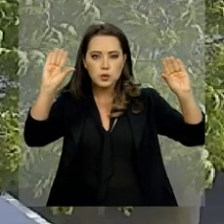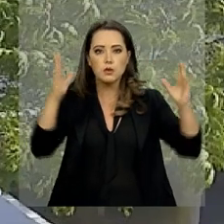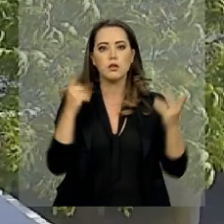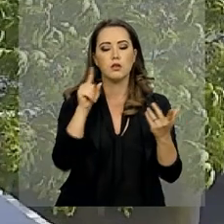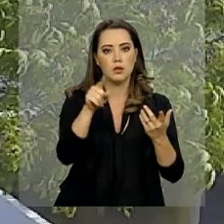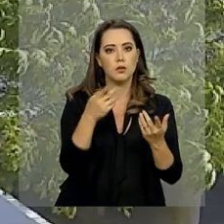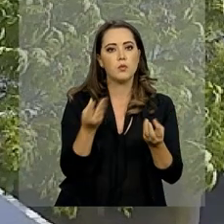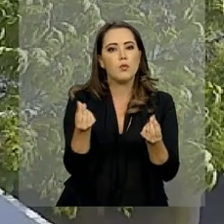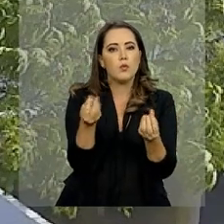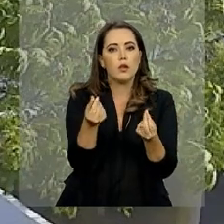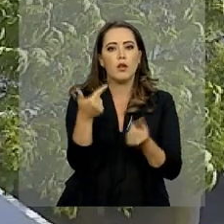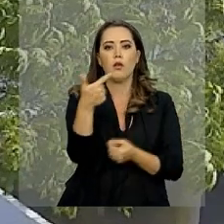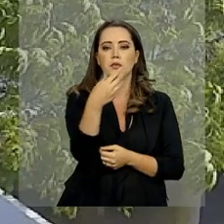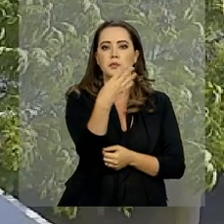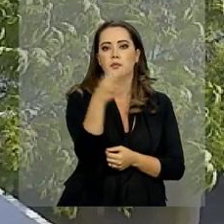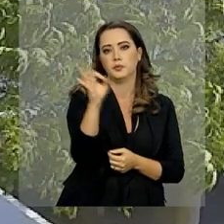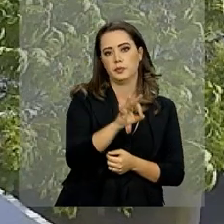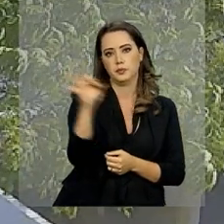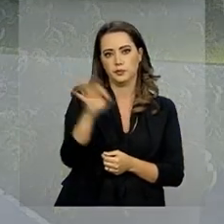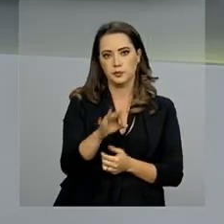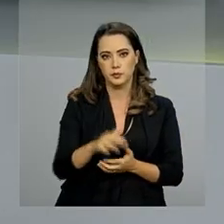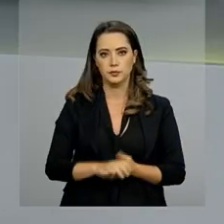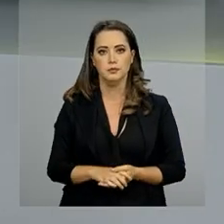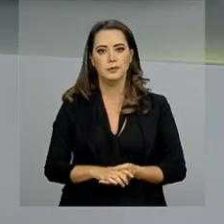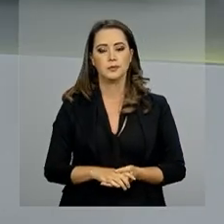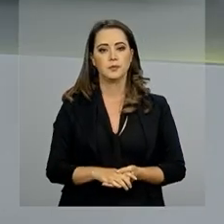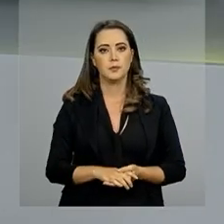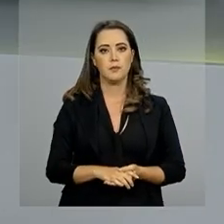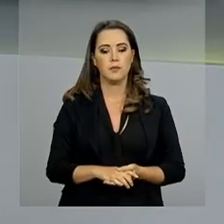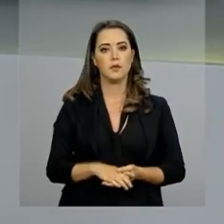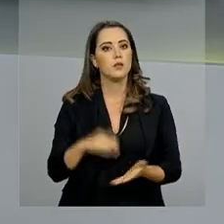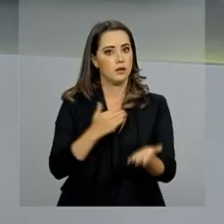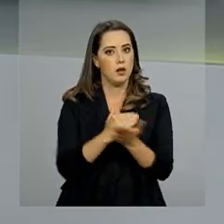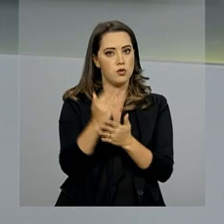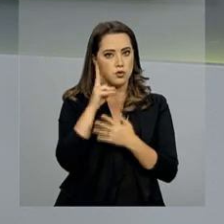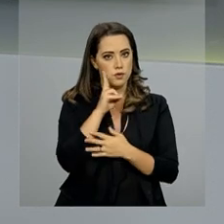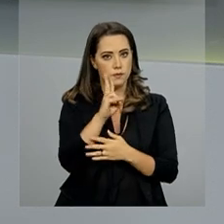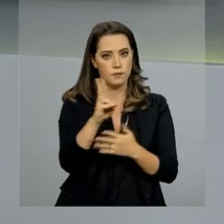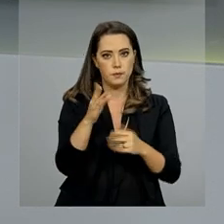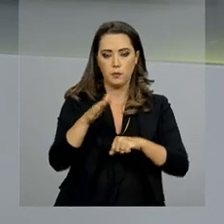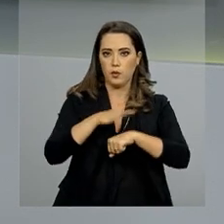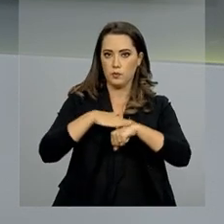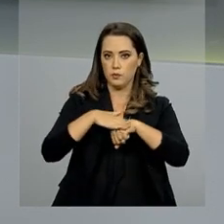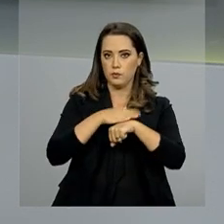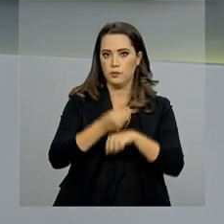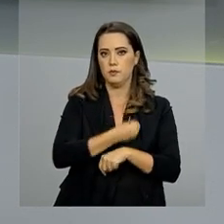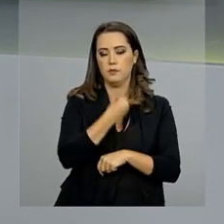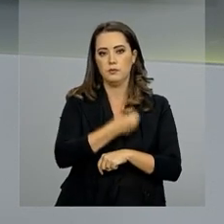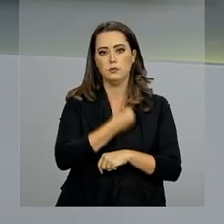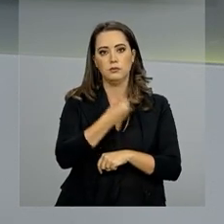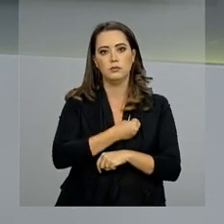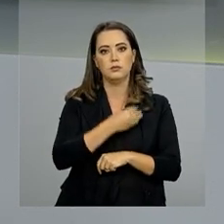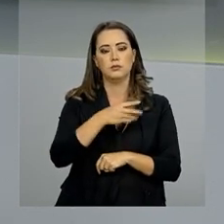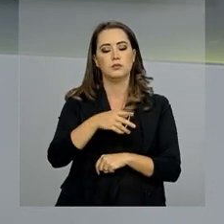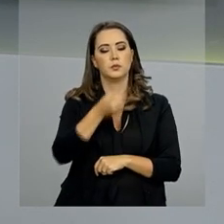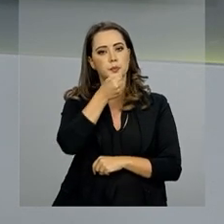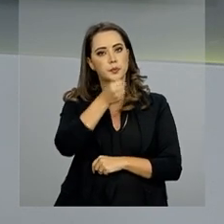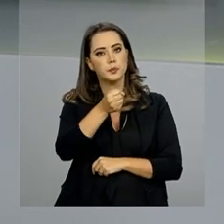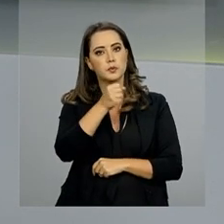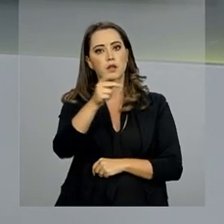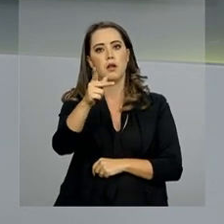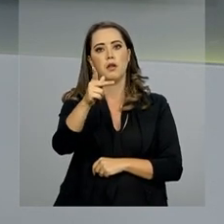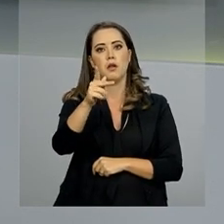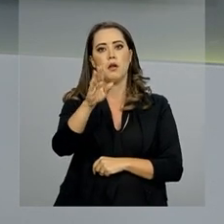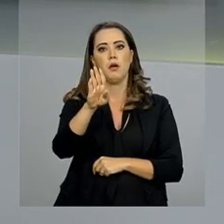está em 24% a gente vai agora conversar ao vivo com repórter pablo mundim que